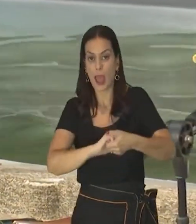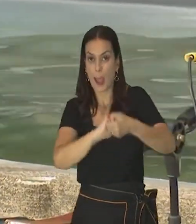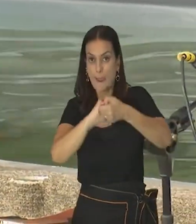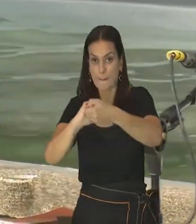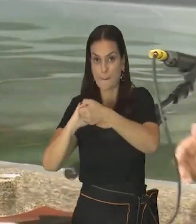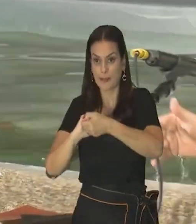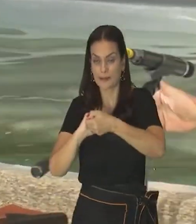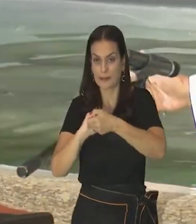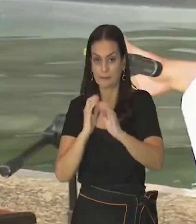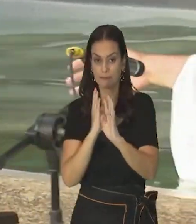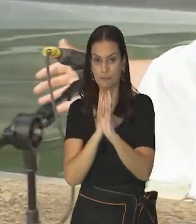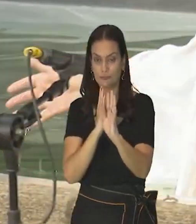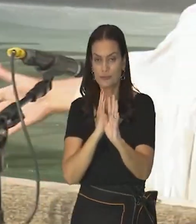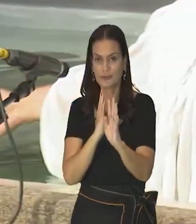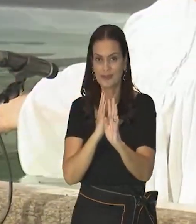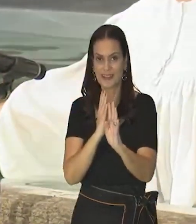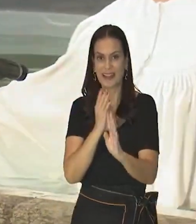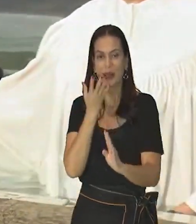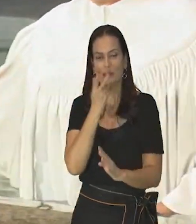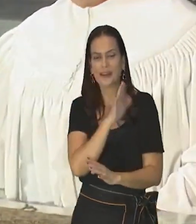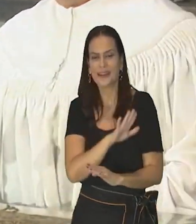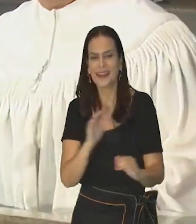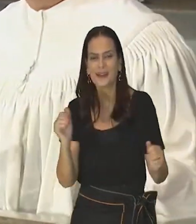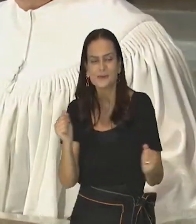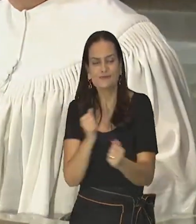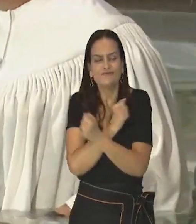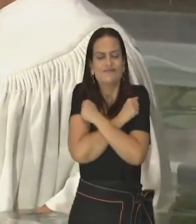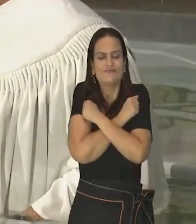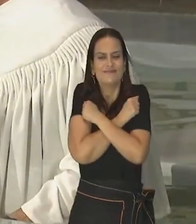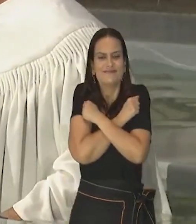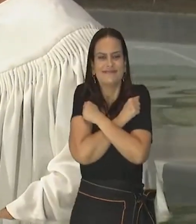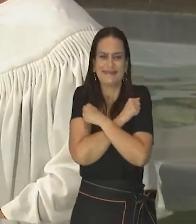mãos dos irmãos e ela vem correndo para dar um abraço,